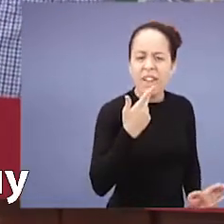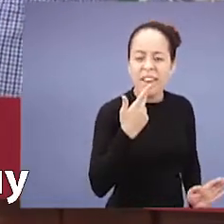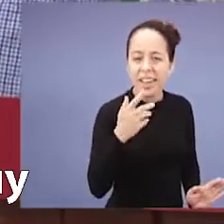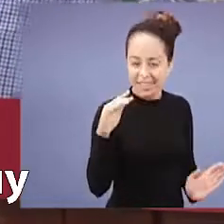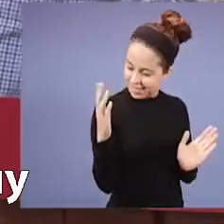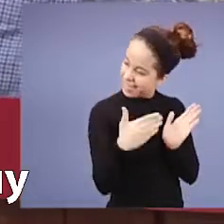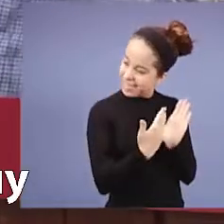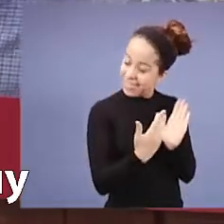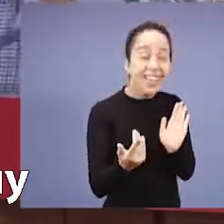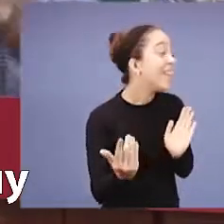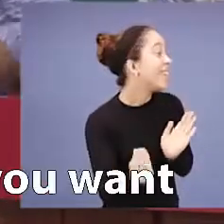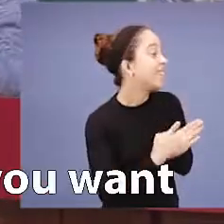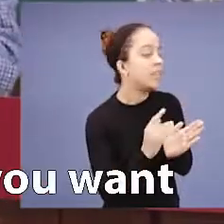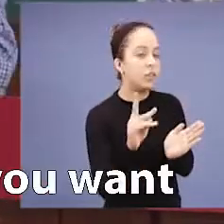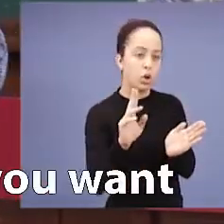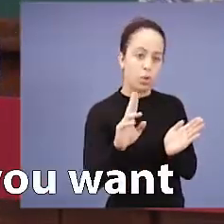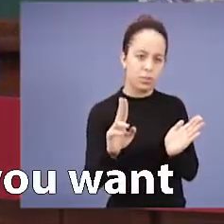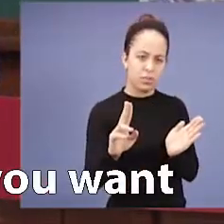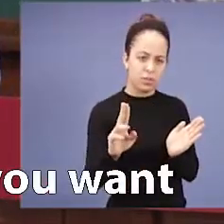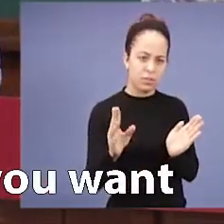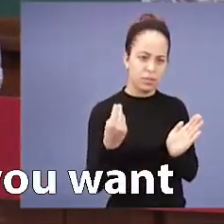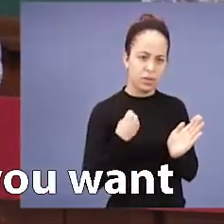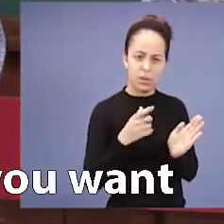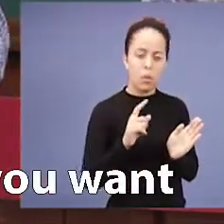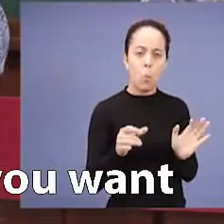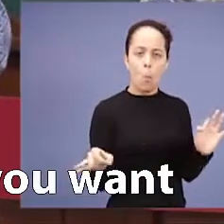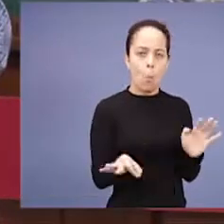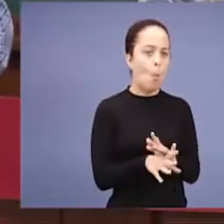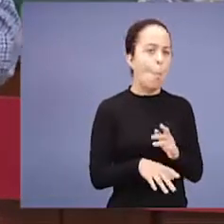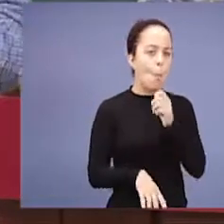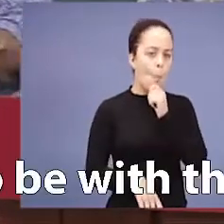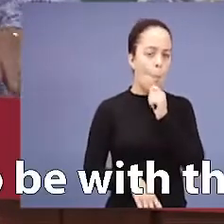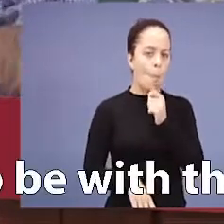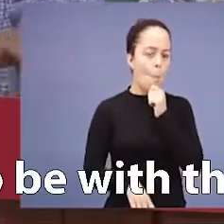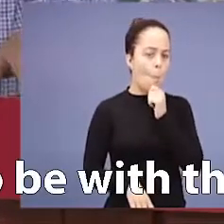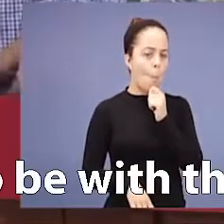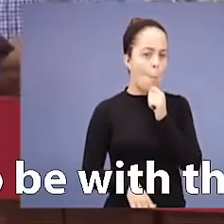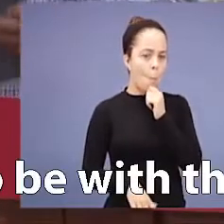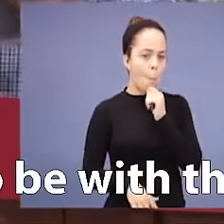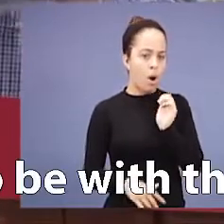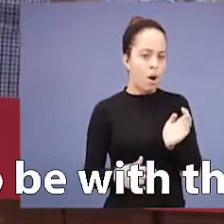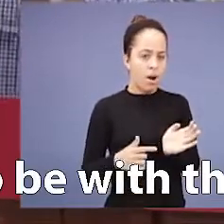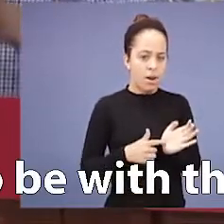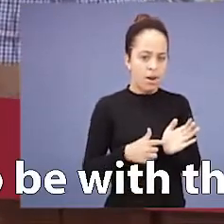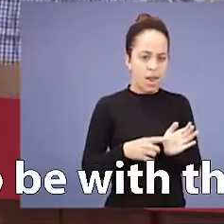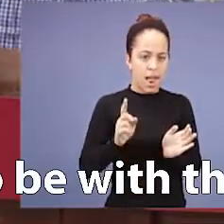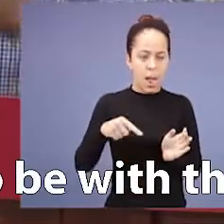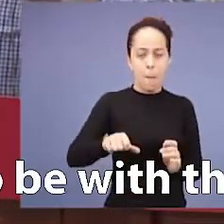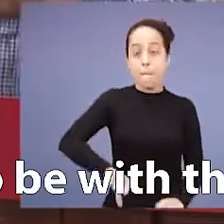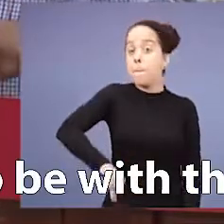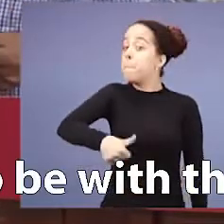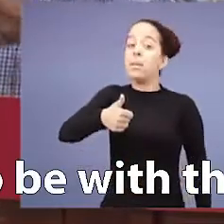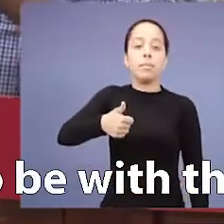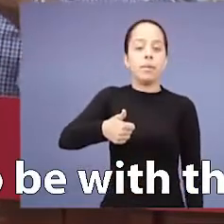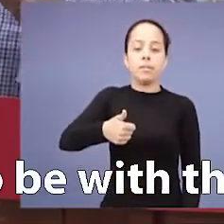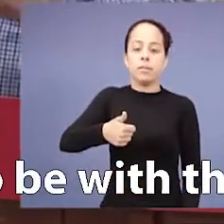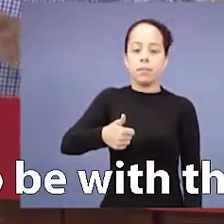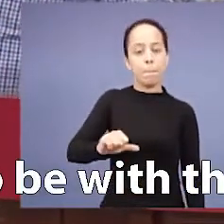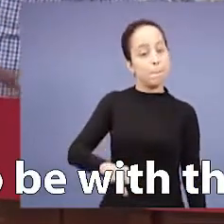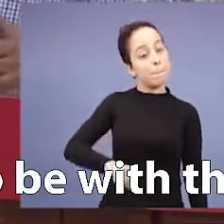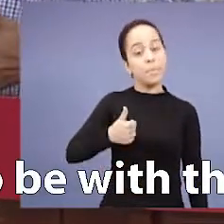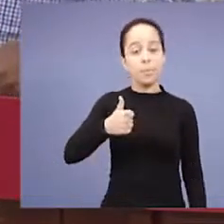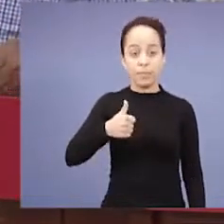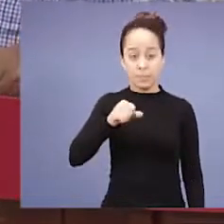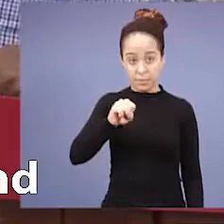vocês vão até correr aqui para comprar não agora quero estar pronto sem quiser esse aqui é o primeiro quem